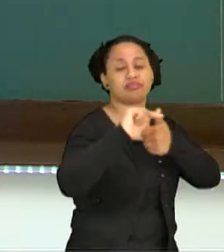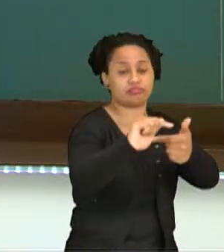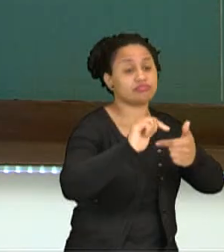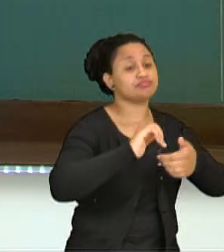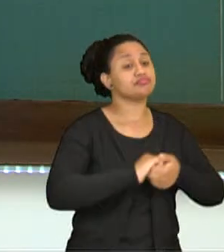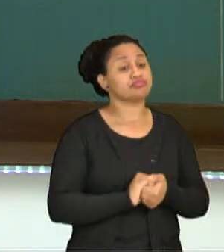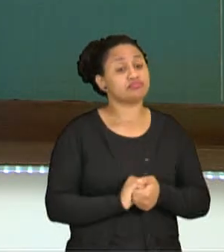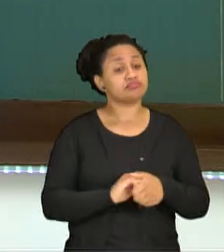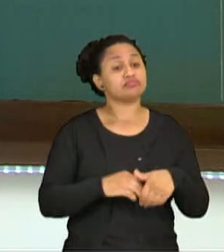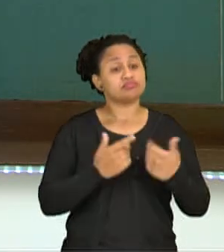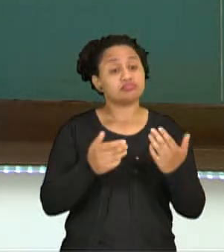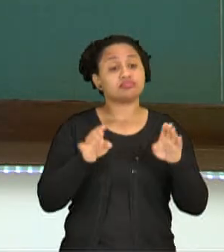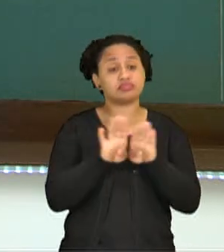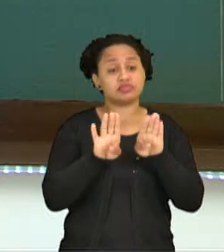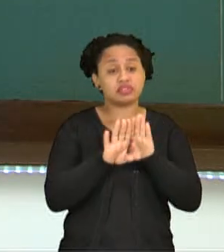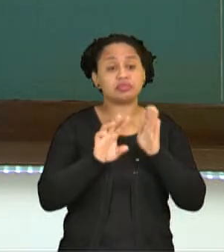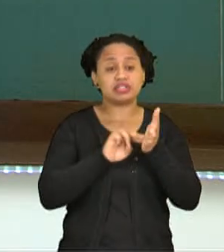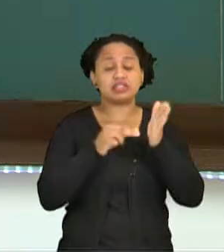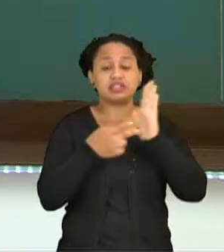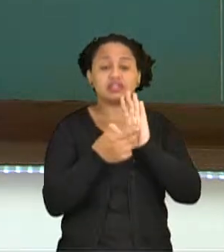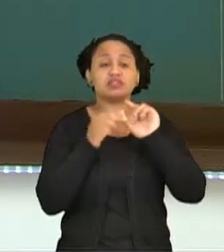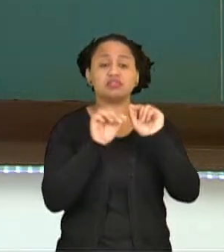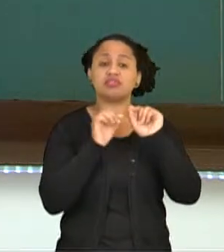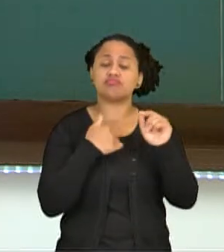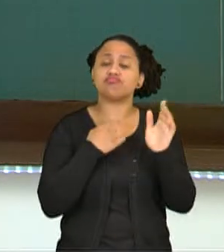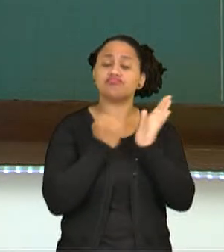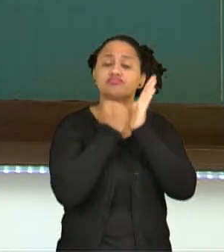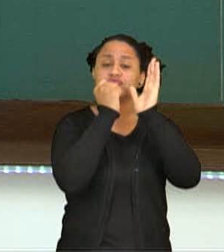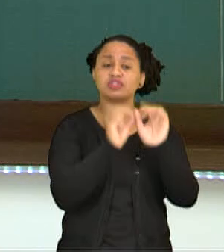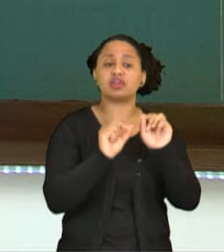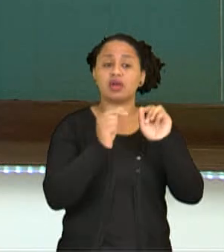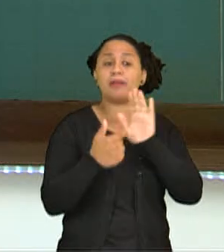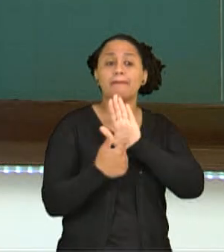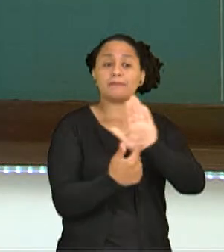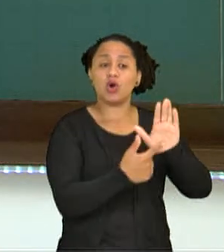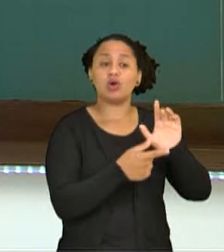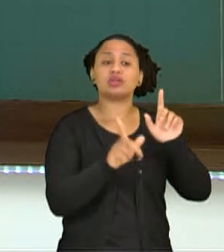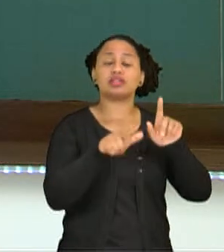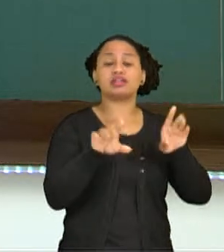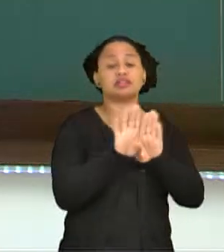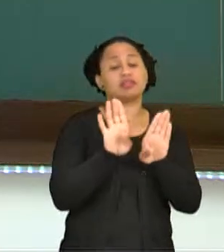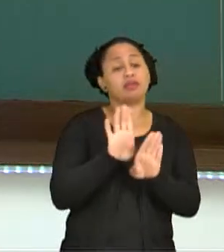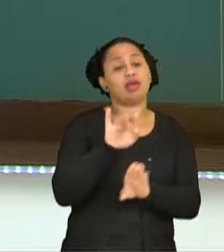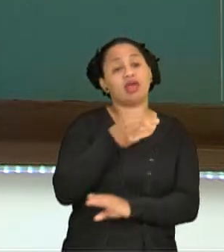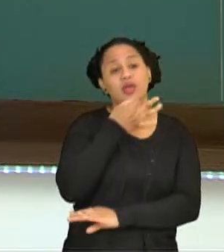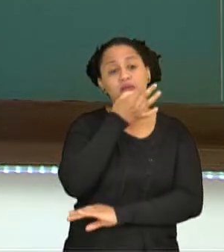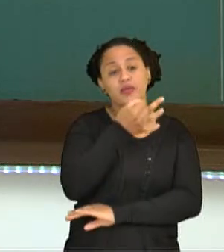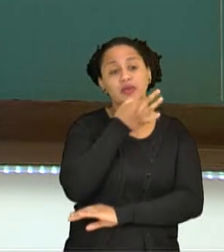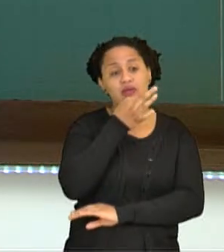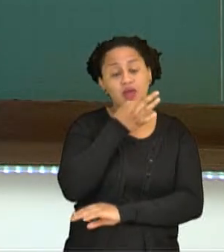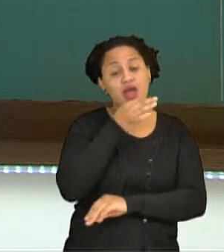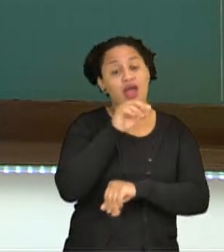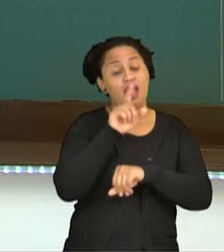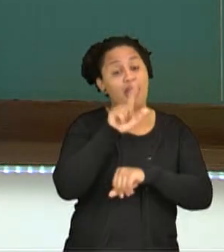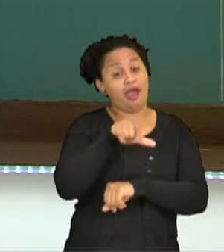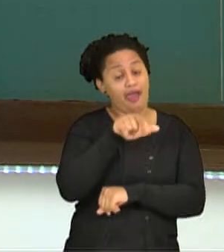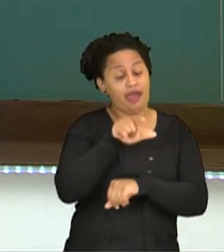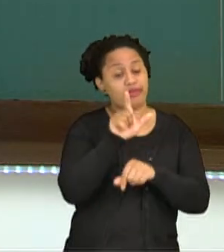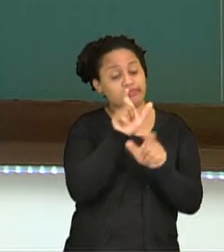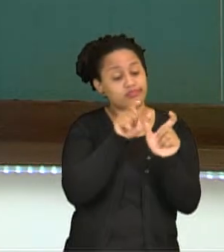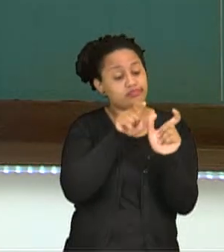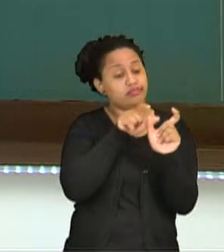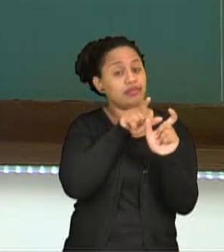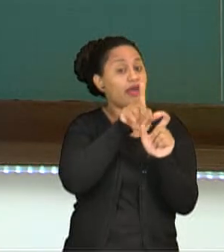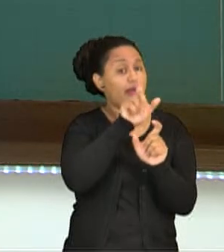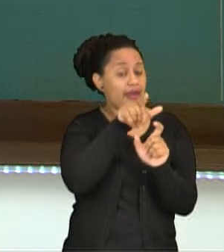afirmação, um marcador discursivo, que também funciona como uma opinião. Verbo ser, né? É um filme de